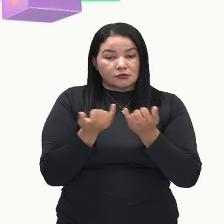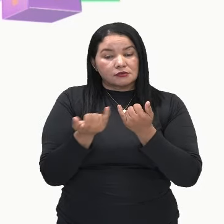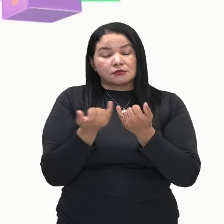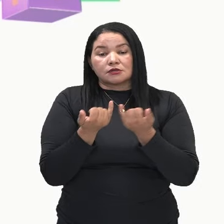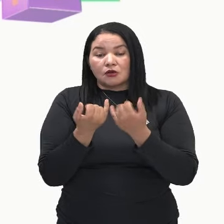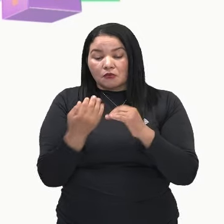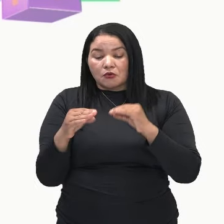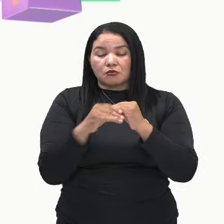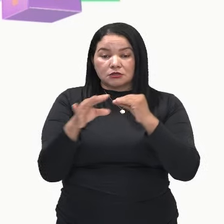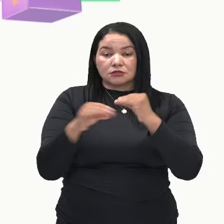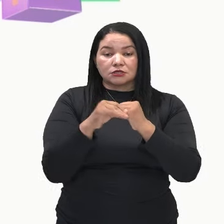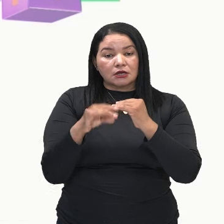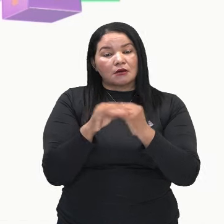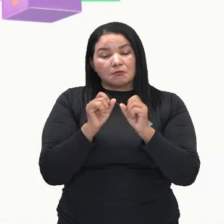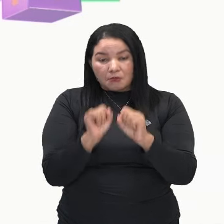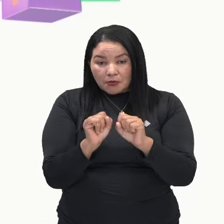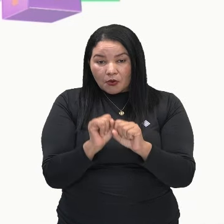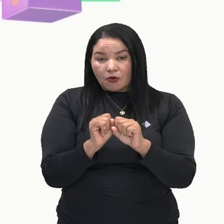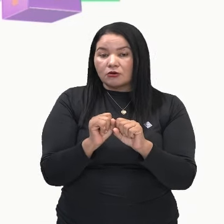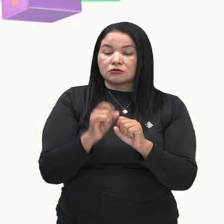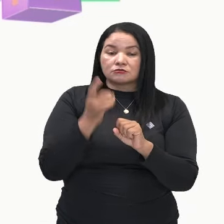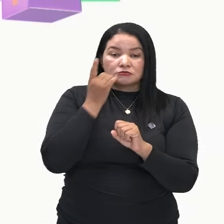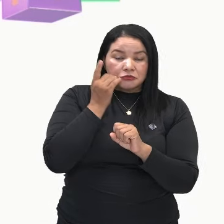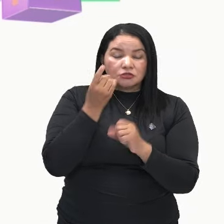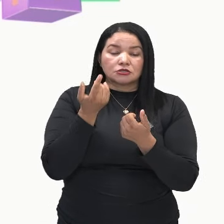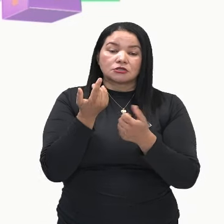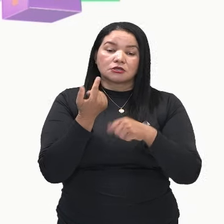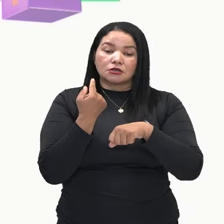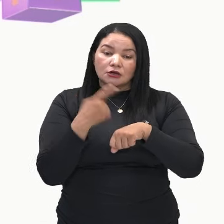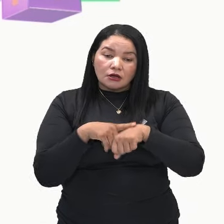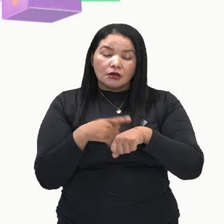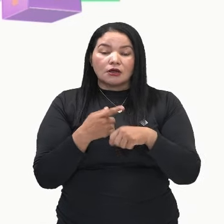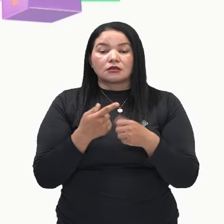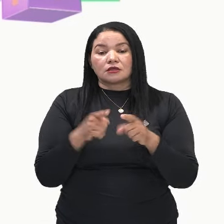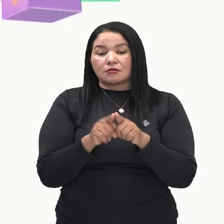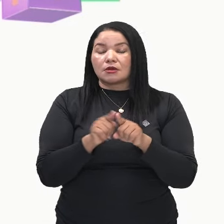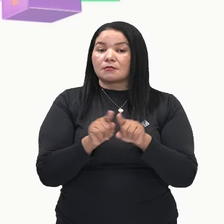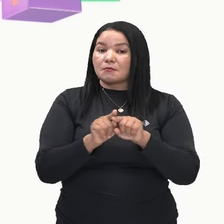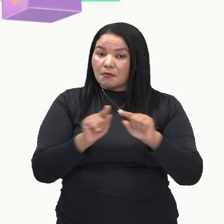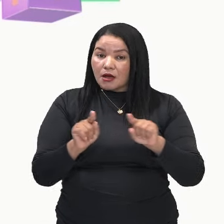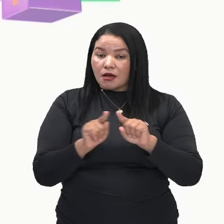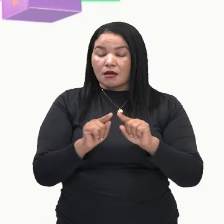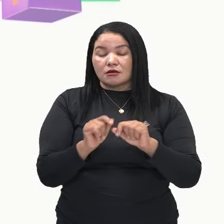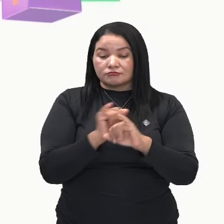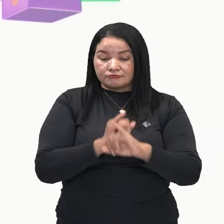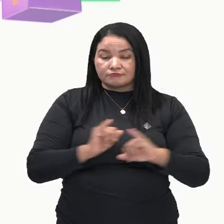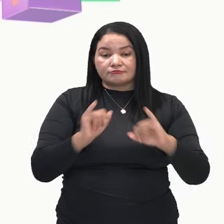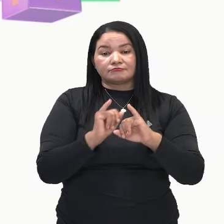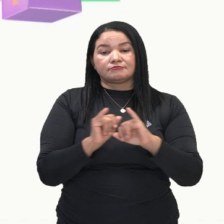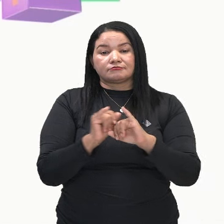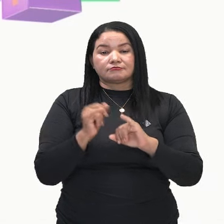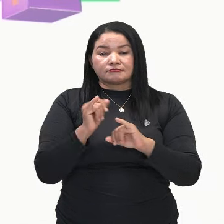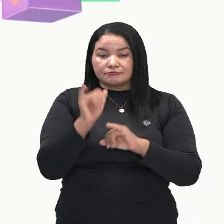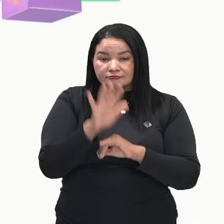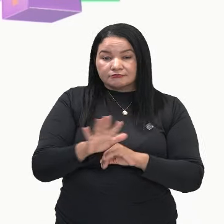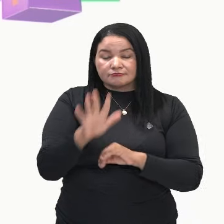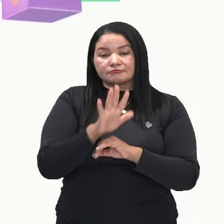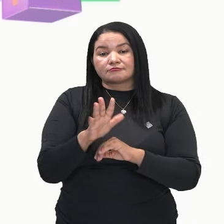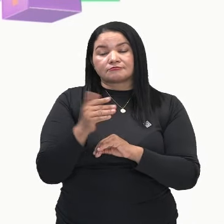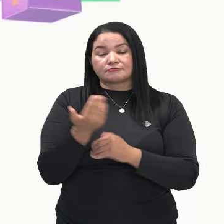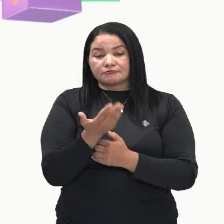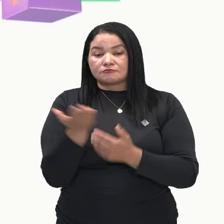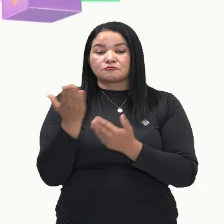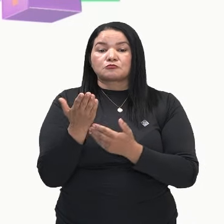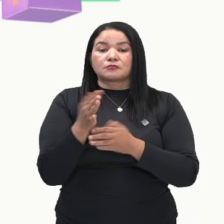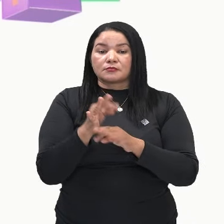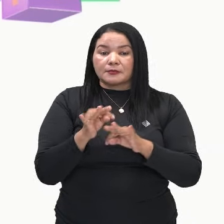como data, mas a ideia aqui é anunciar esse programa. E tudo isso pela semiótica, pelas imagens, por tudo que